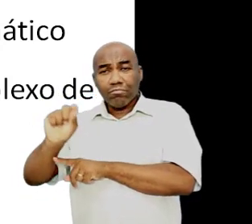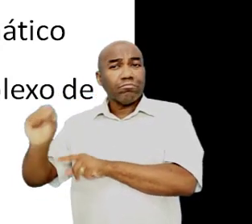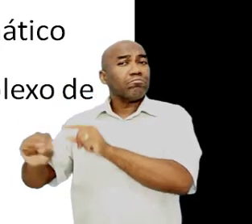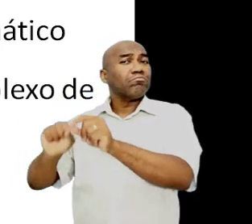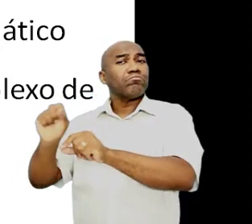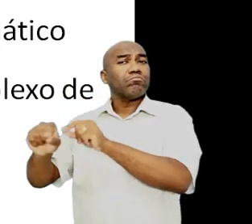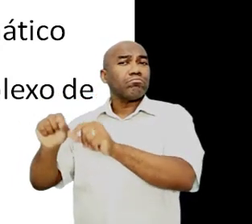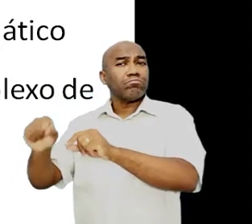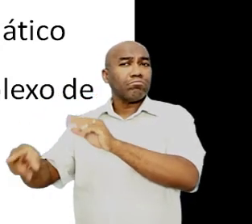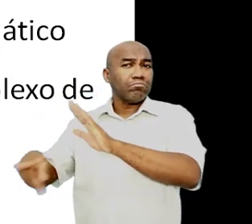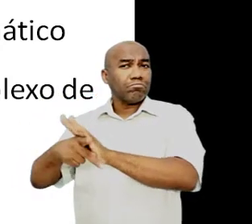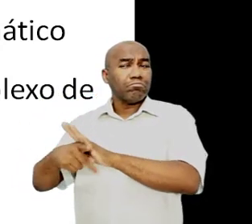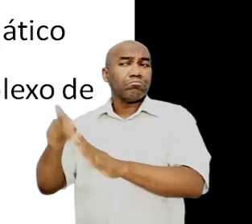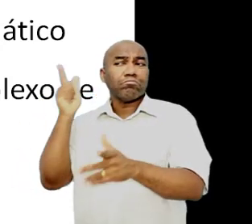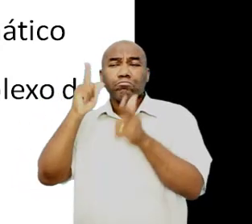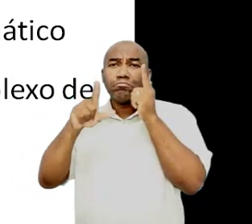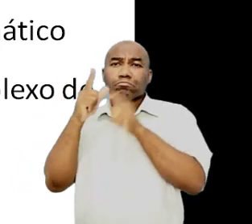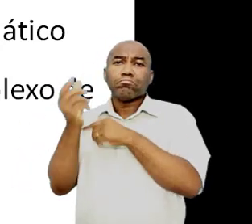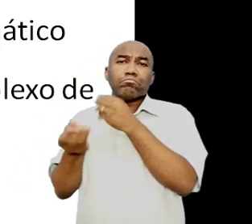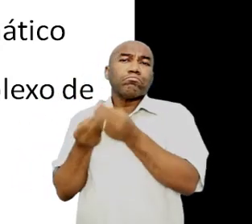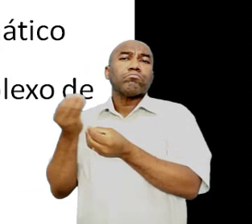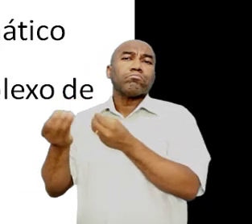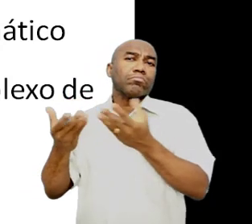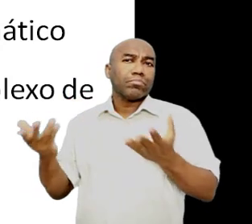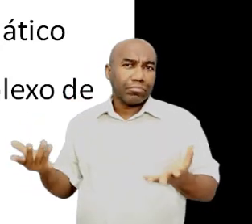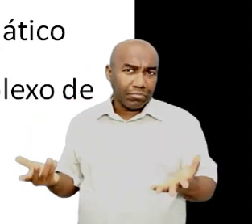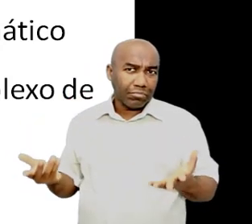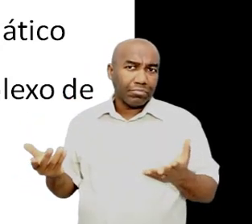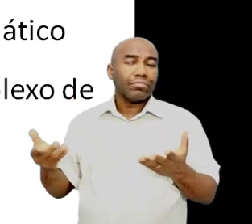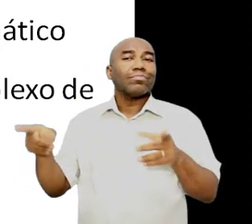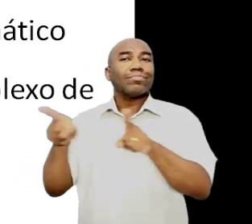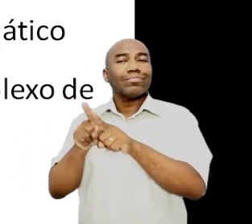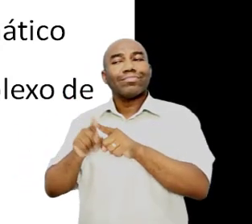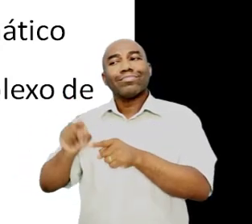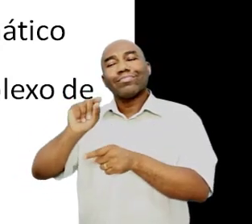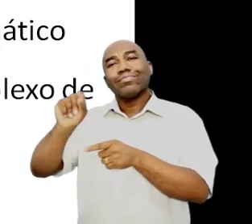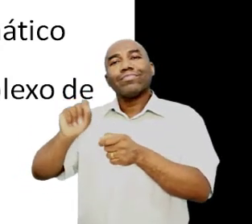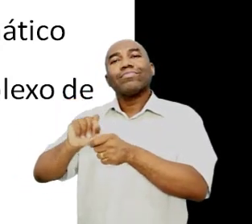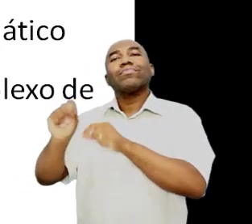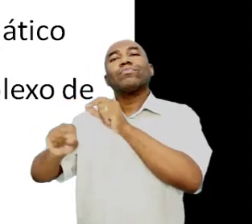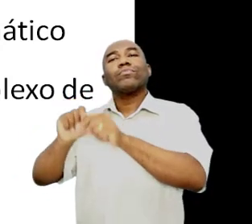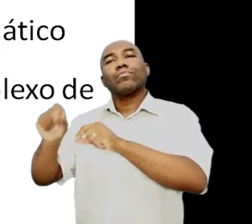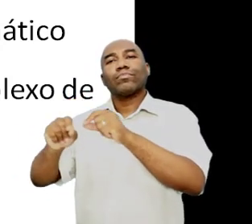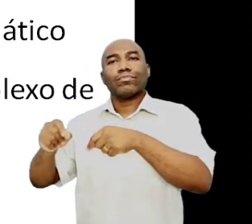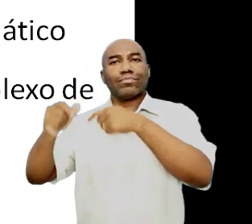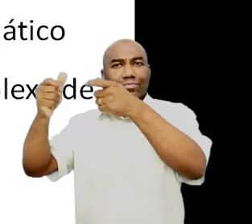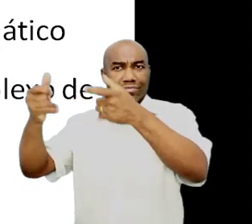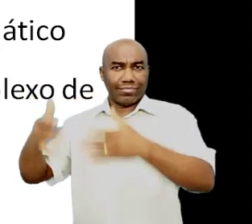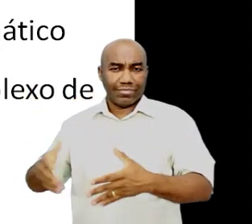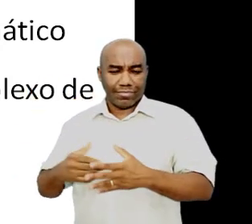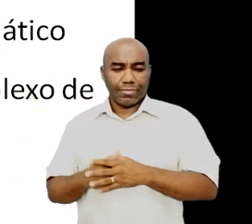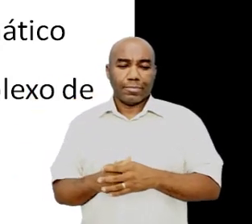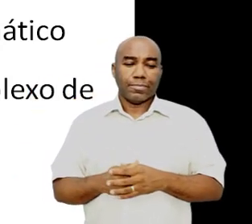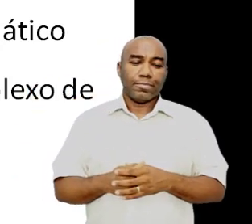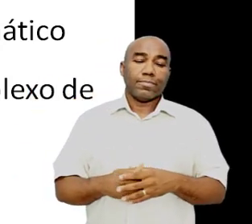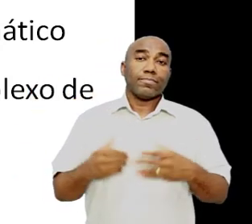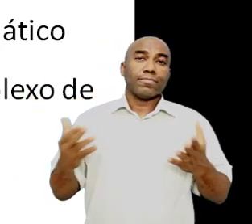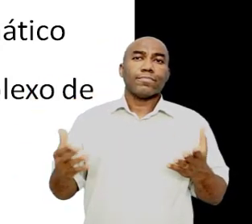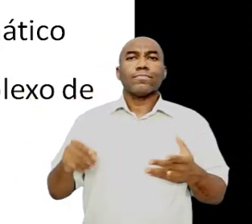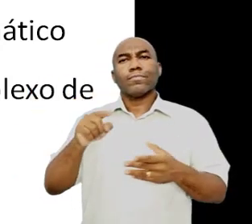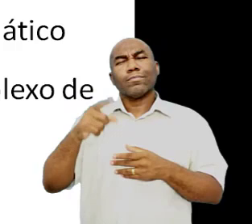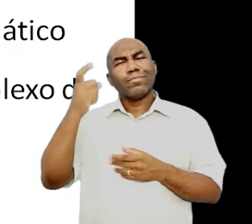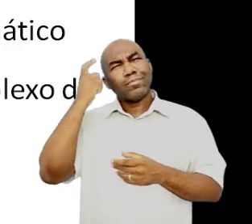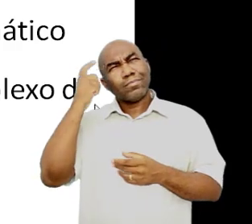são sintetizadas e processadas, respectivamente. Professor,